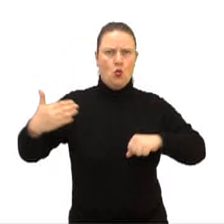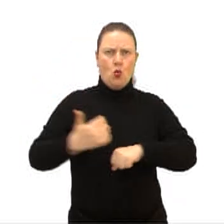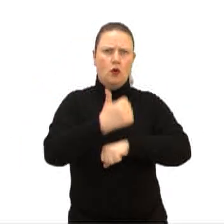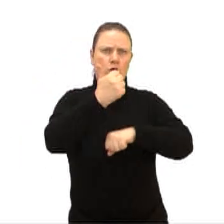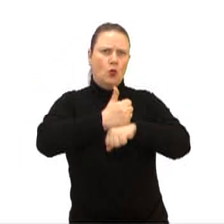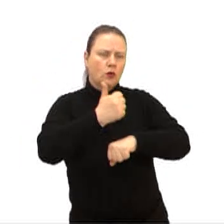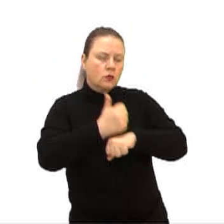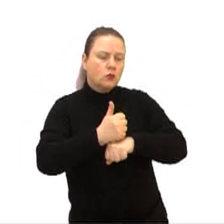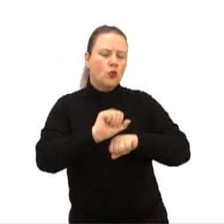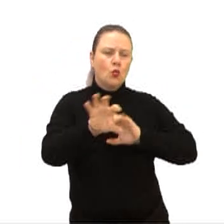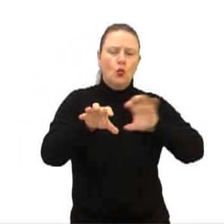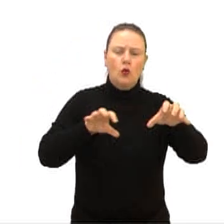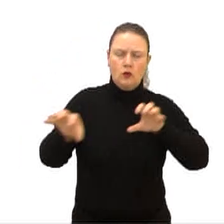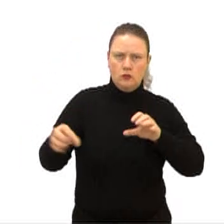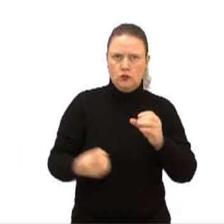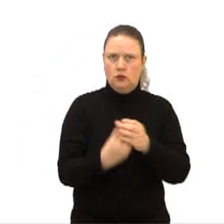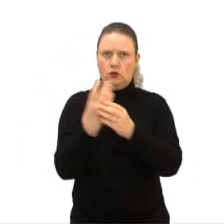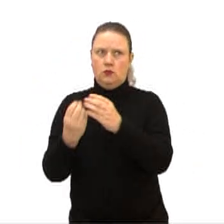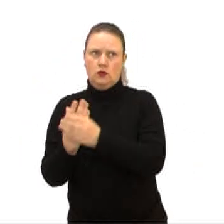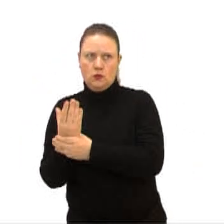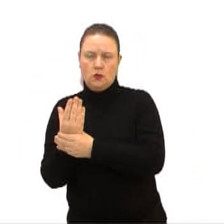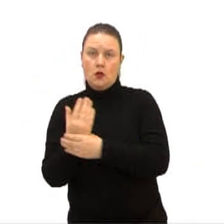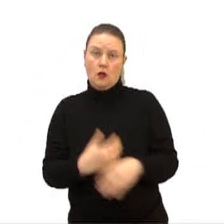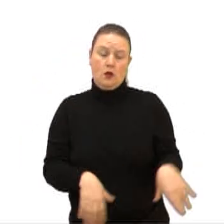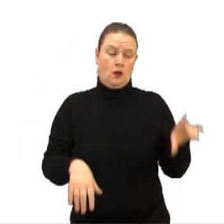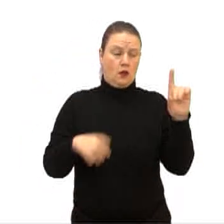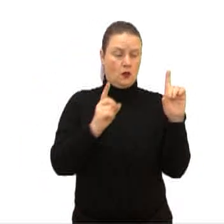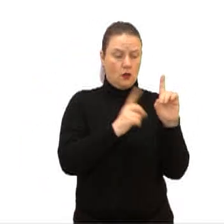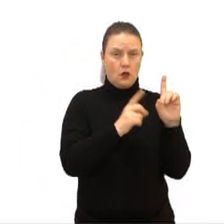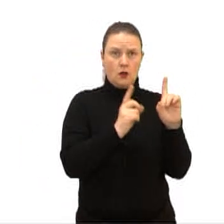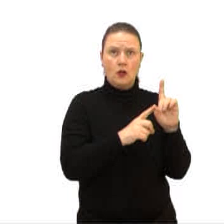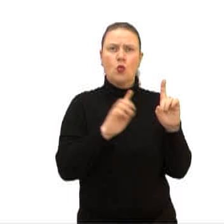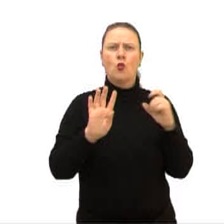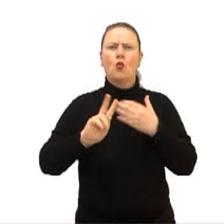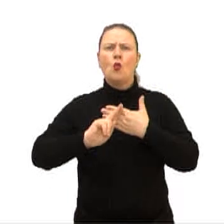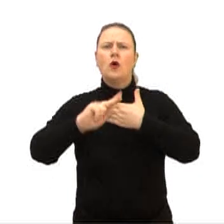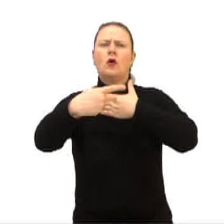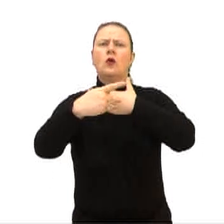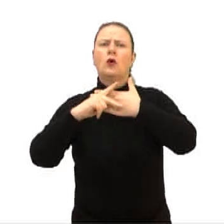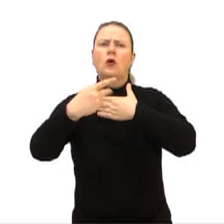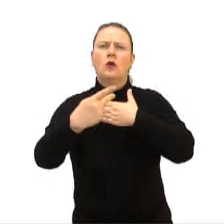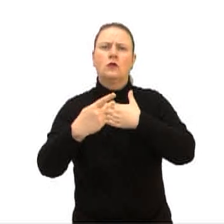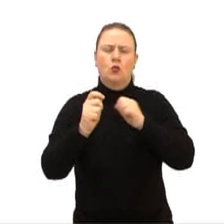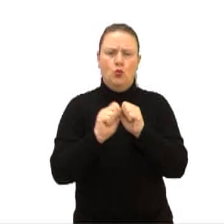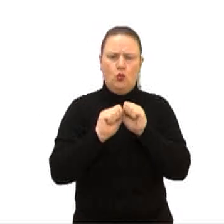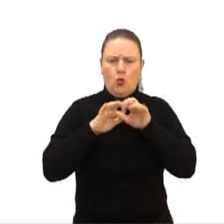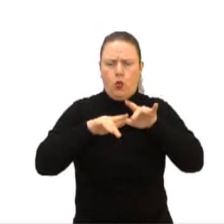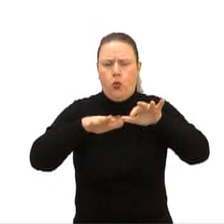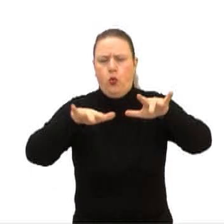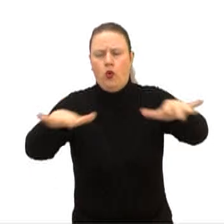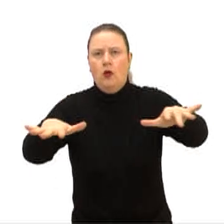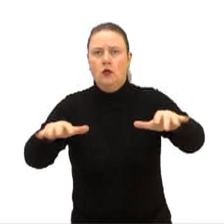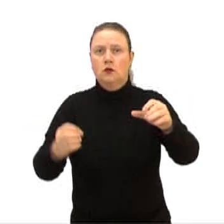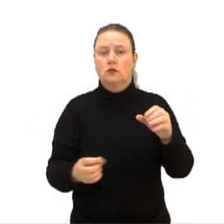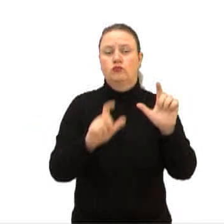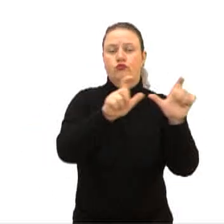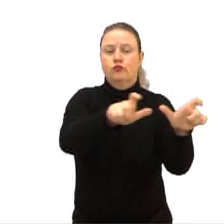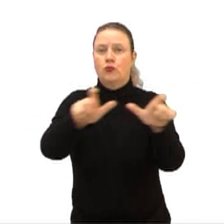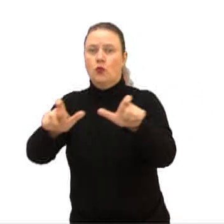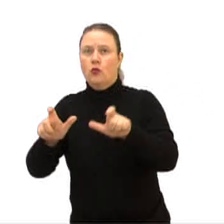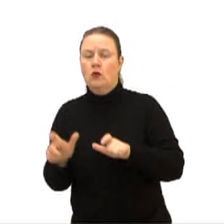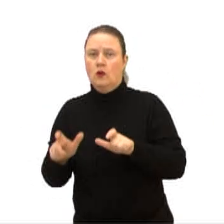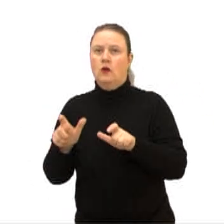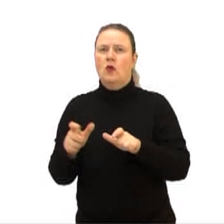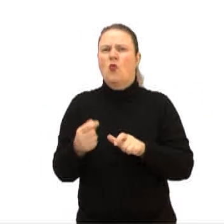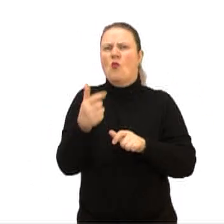região diversos núcleos demográficos. E na letra D, consequências da expansão colonial, surgiram na região poucos